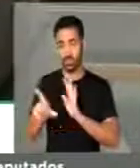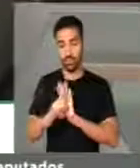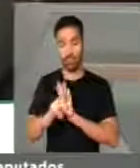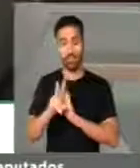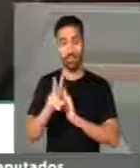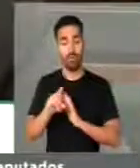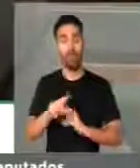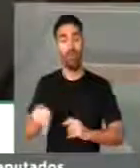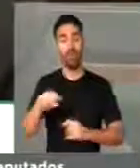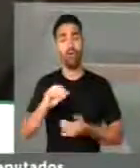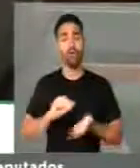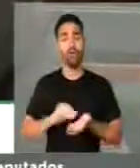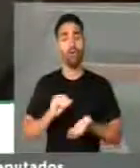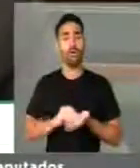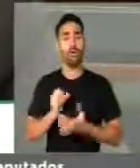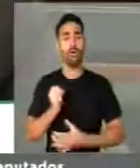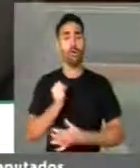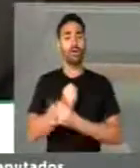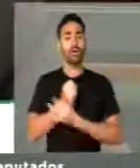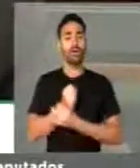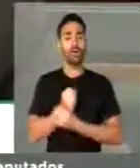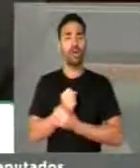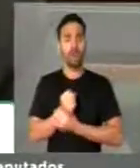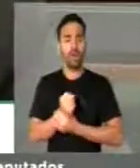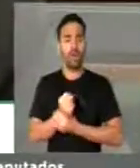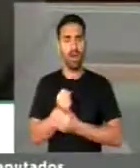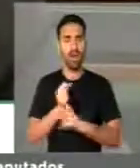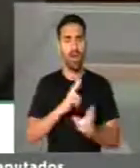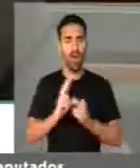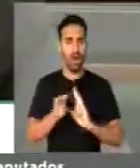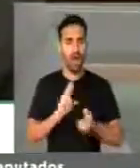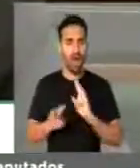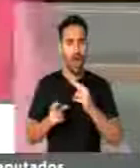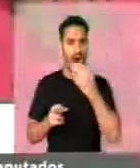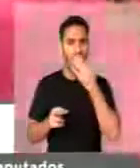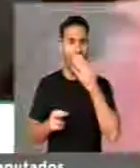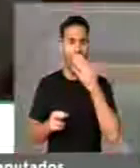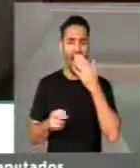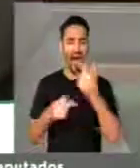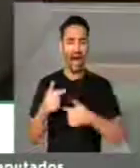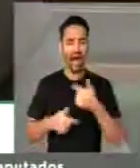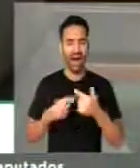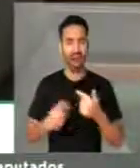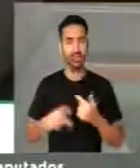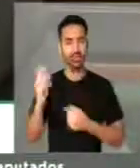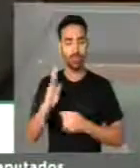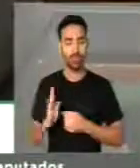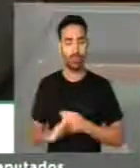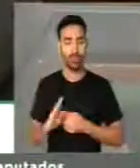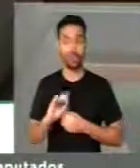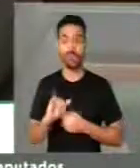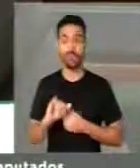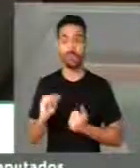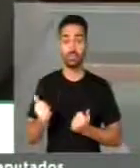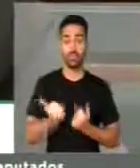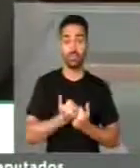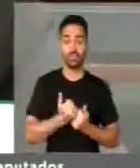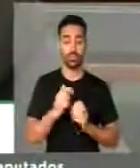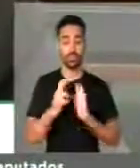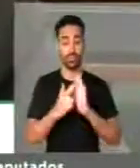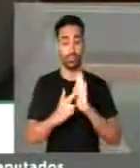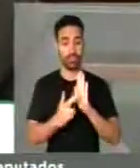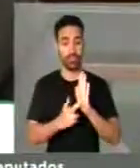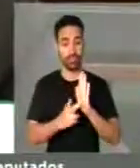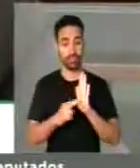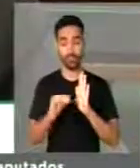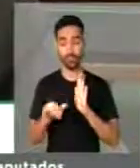uma insegurança predominante nas relações laborais do país, ao substituir a regulamentação existente